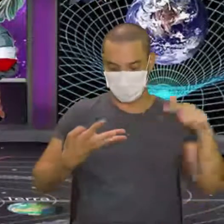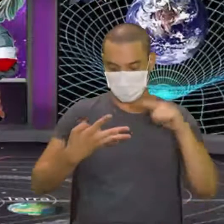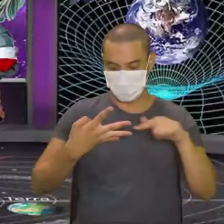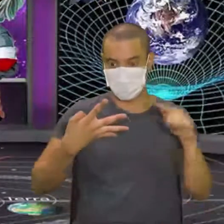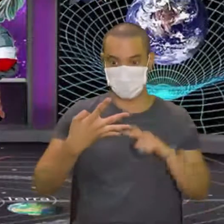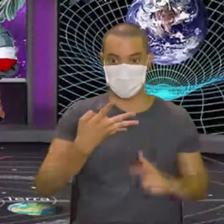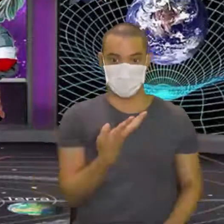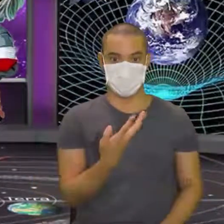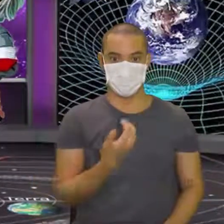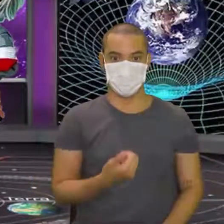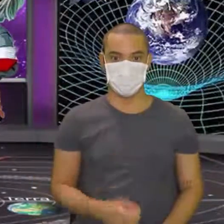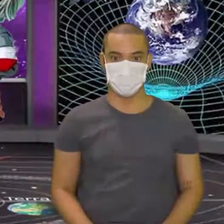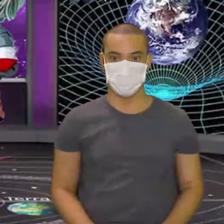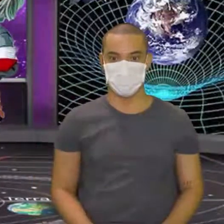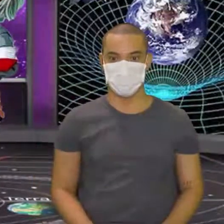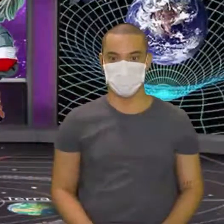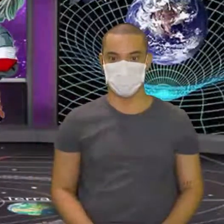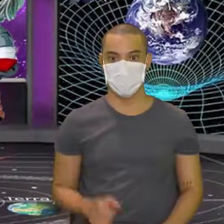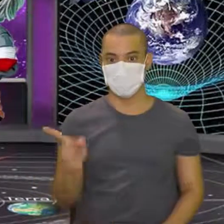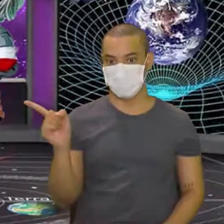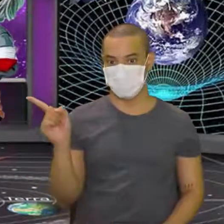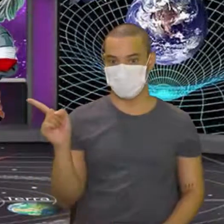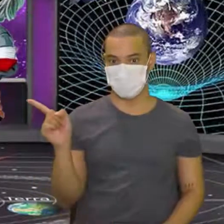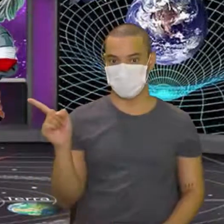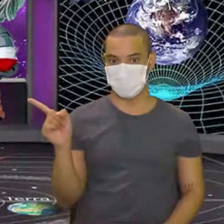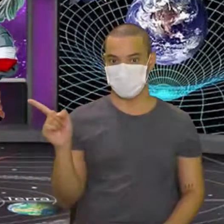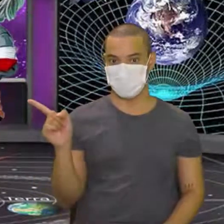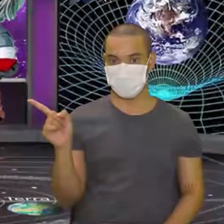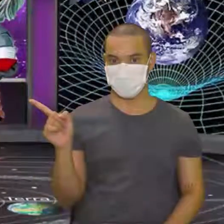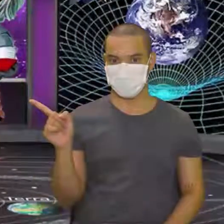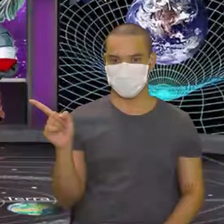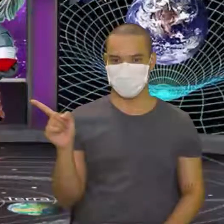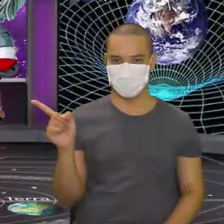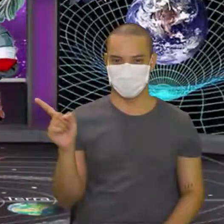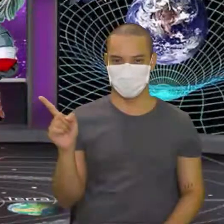meu dedo? Eu vou fazer isso aqui, ó. Se liga no efeito sonoro.